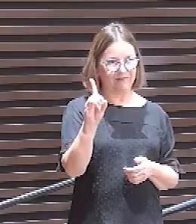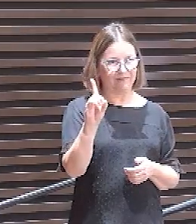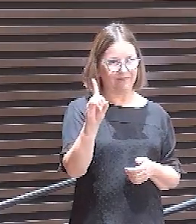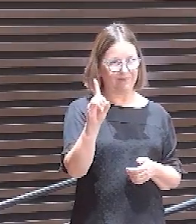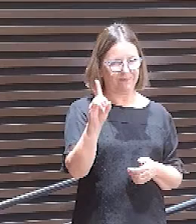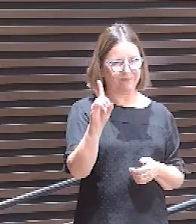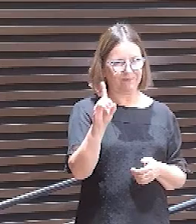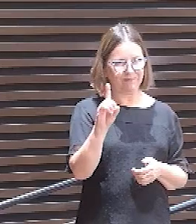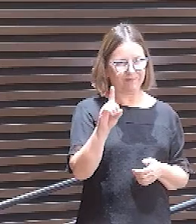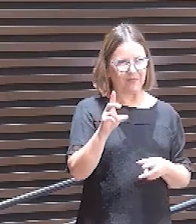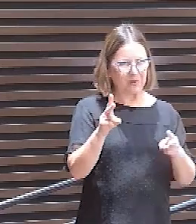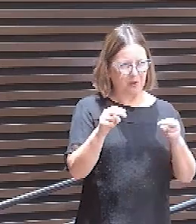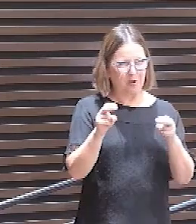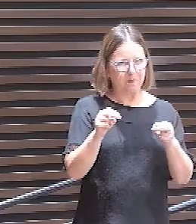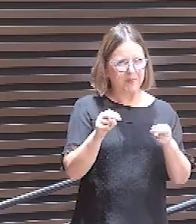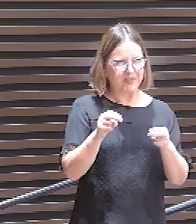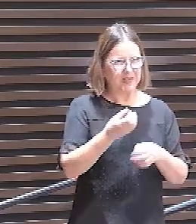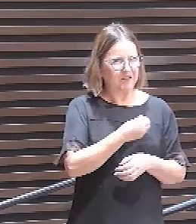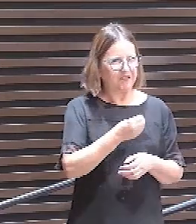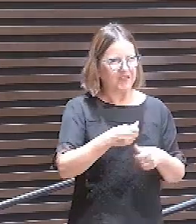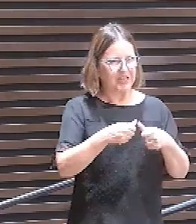Vai olhando.